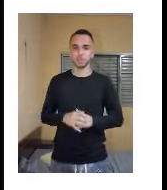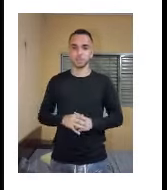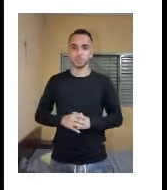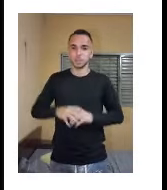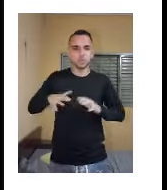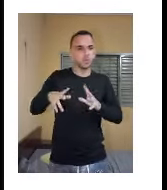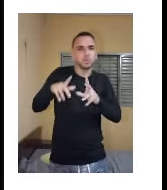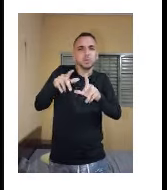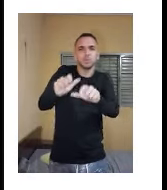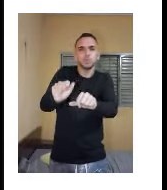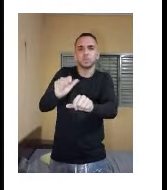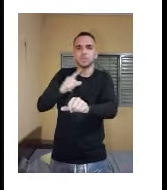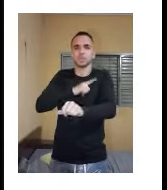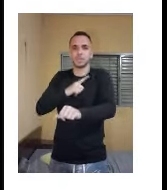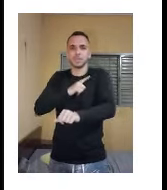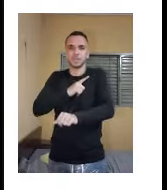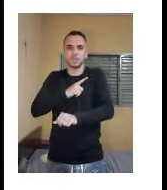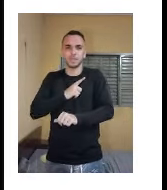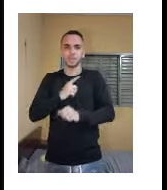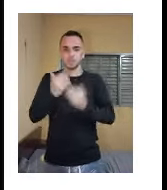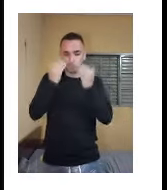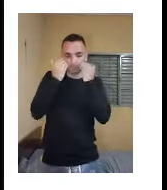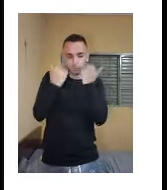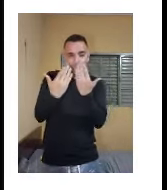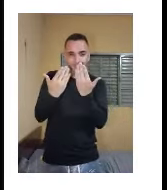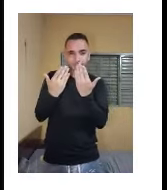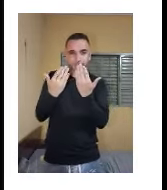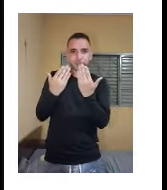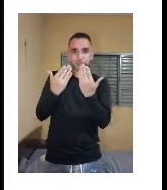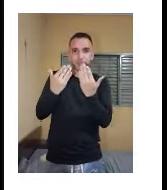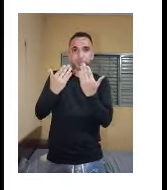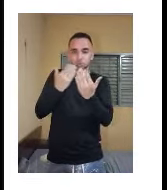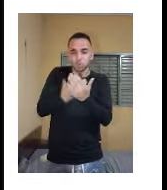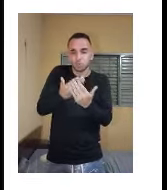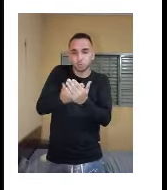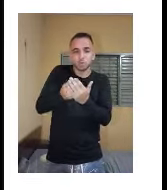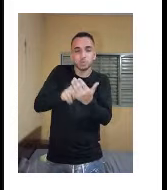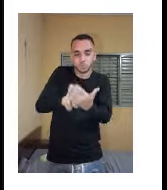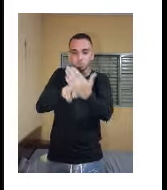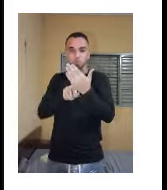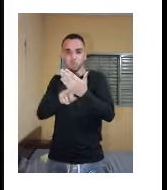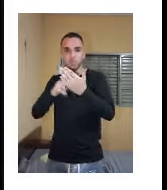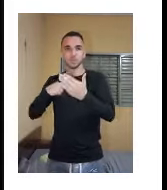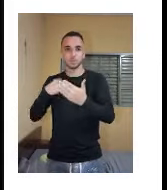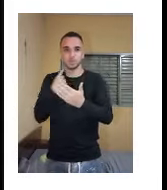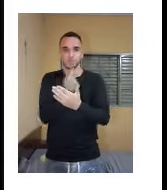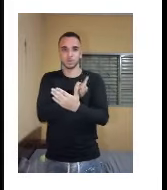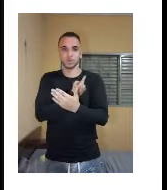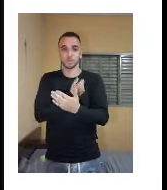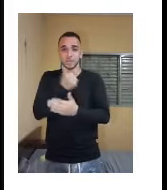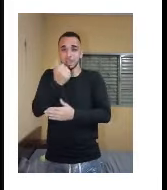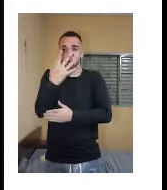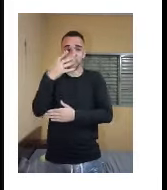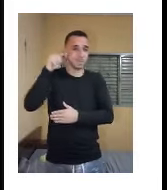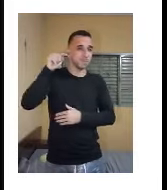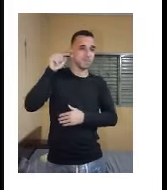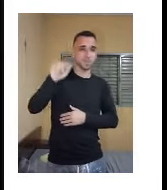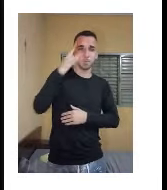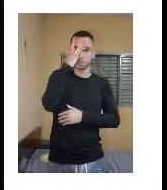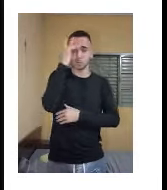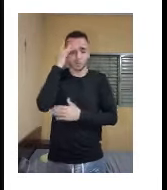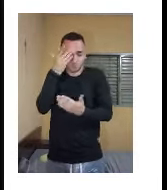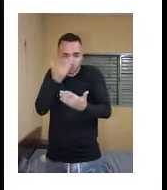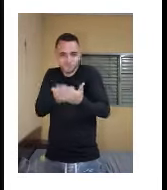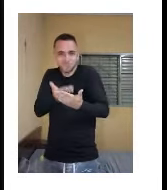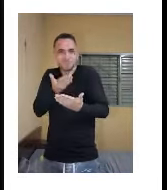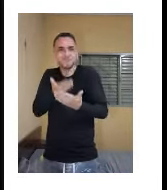né, através do qual esses estudos, mais de 14 mil revelaram, foram analisadas por mais